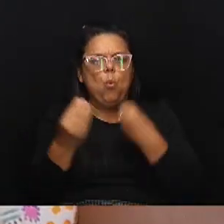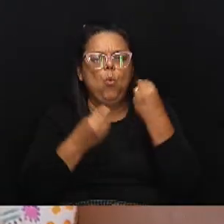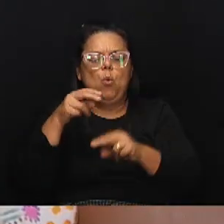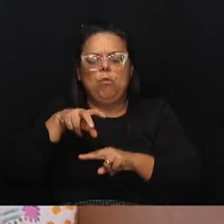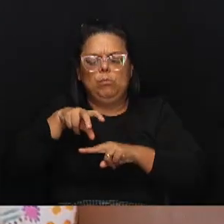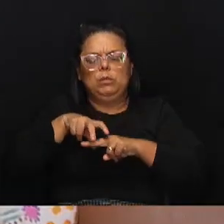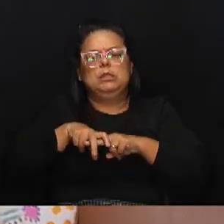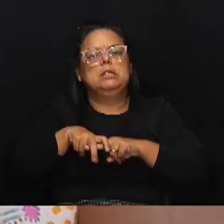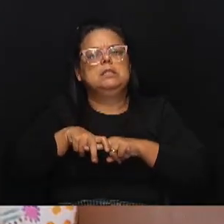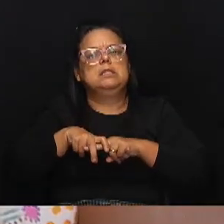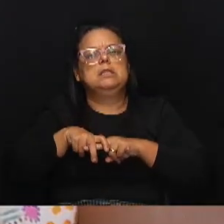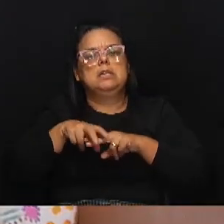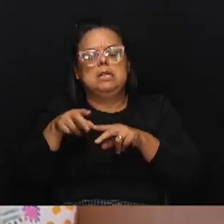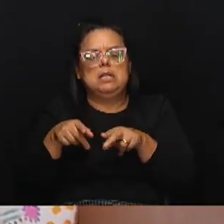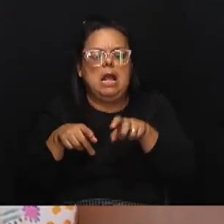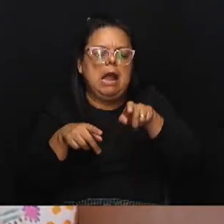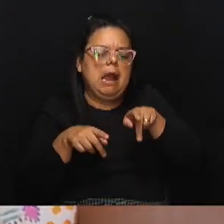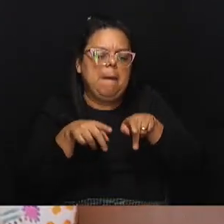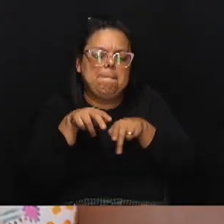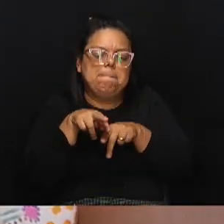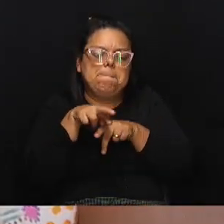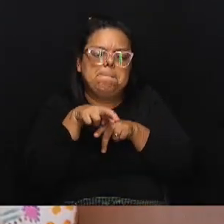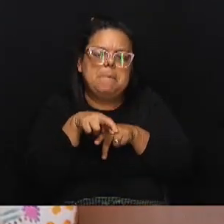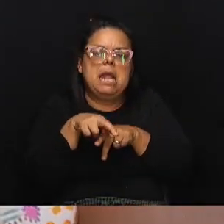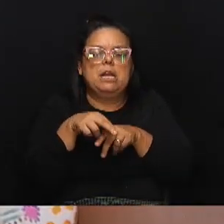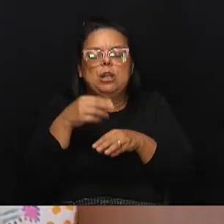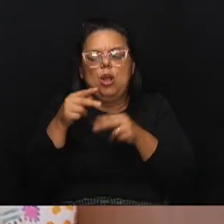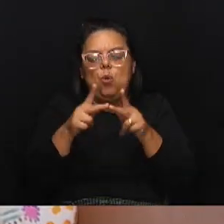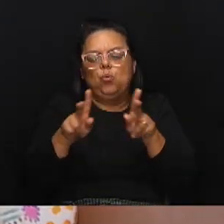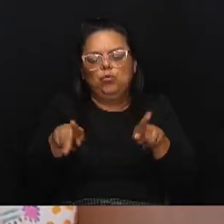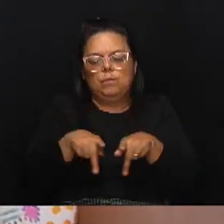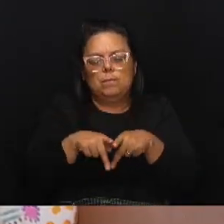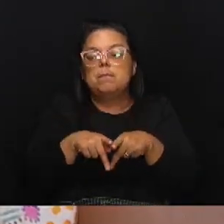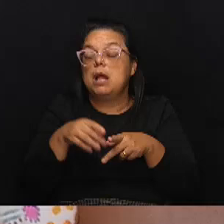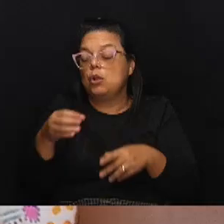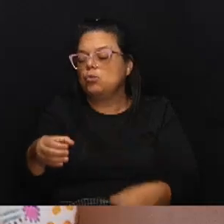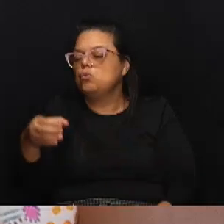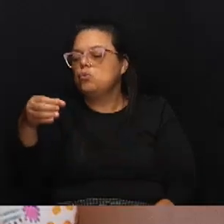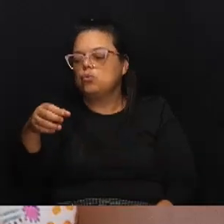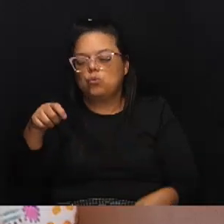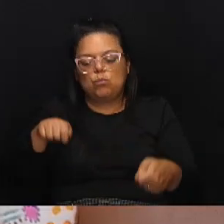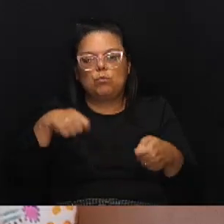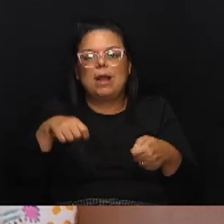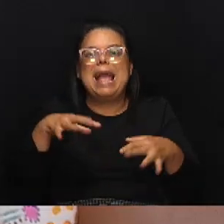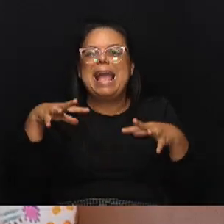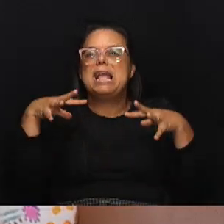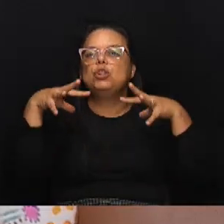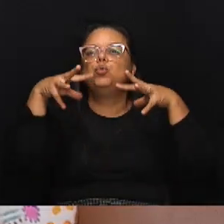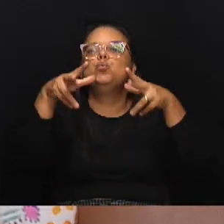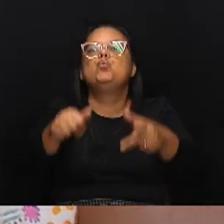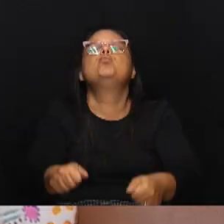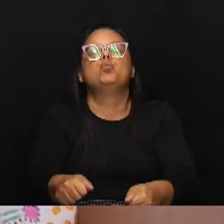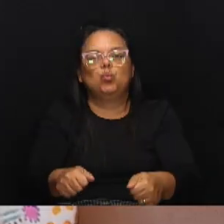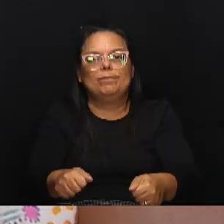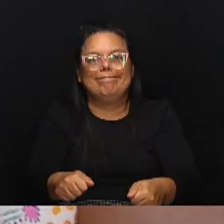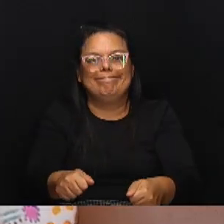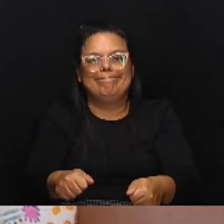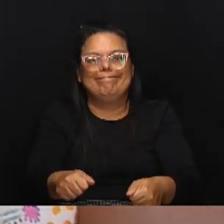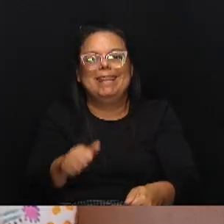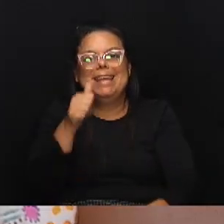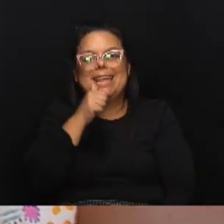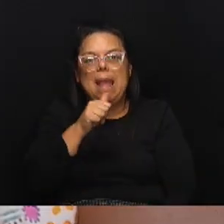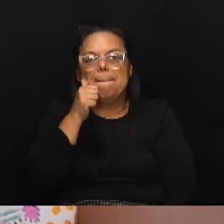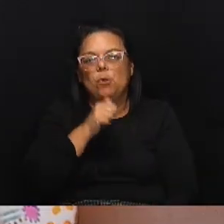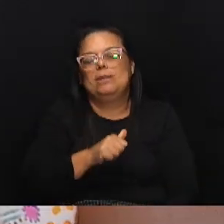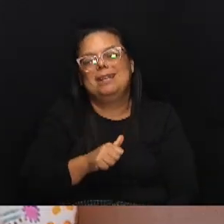senta, a perna, como que se come, os pratos, os copos. Então, é uma educação integral que a preceptora tem que fazer na